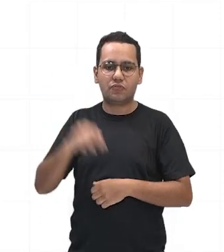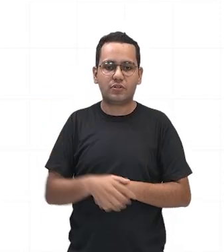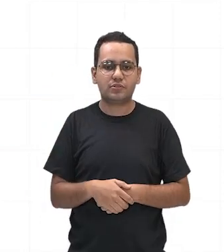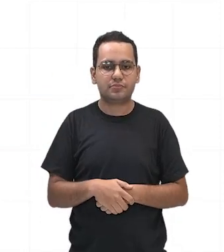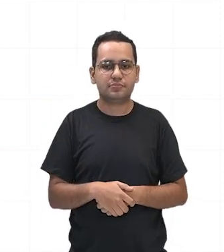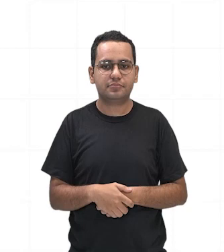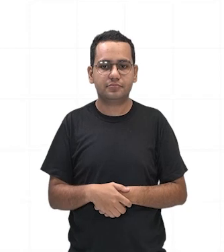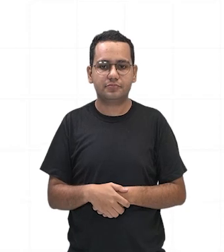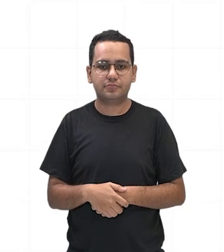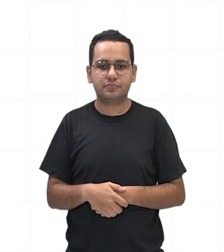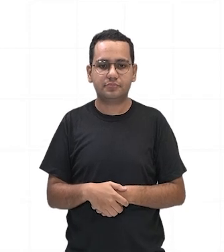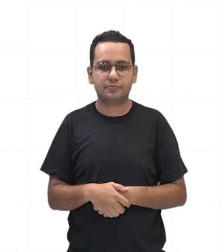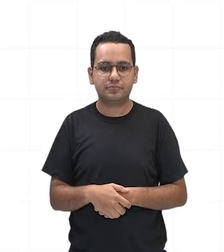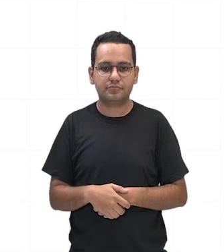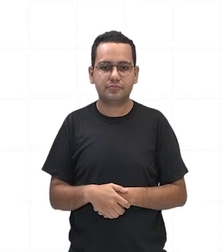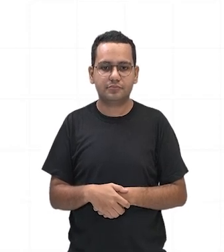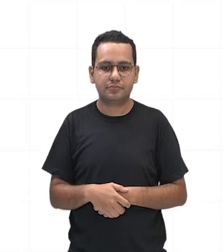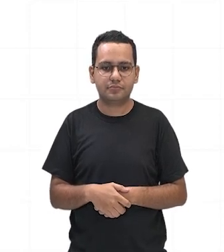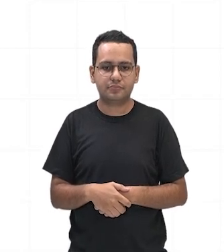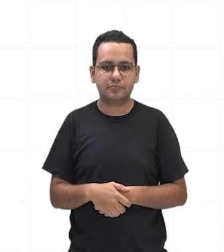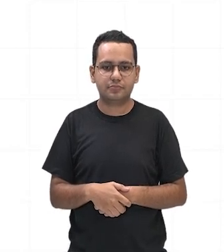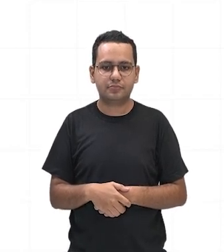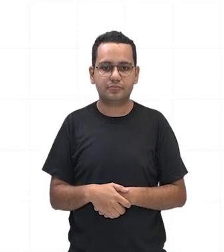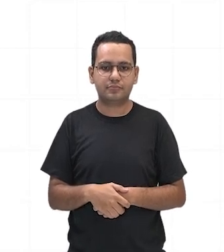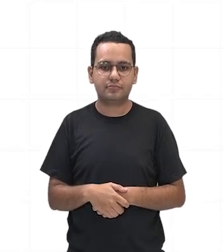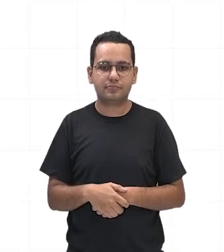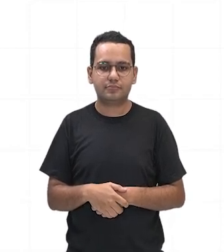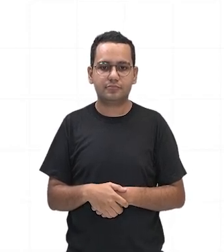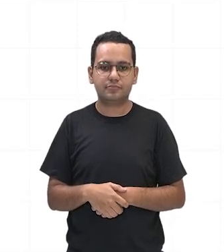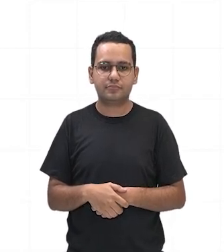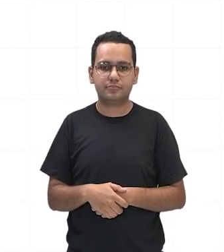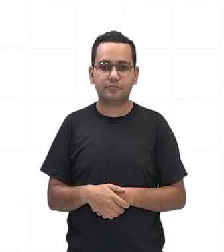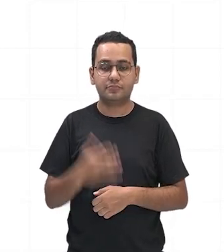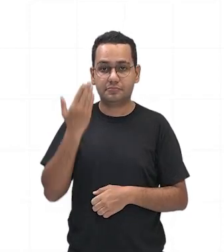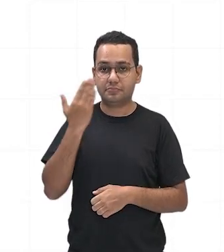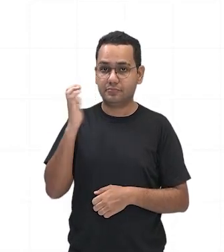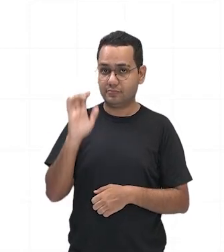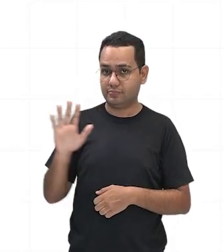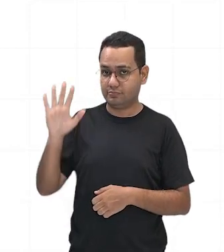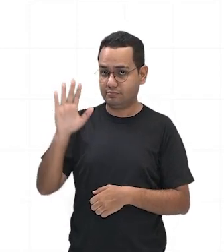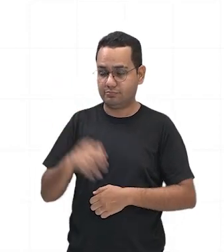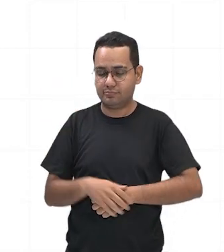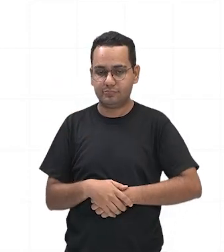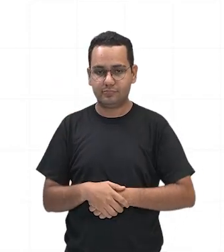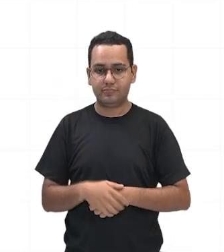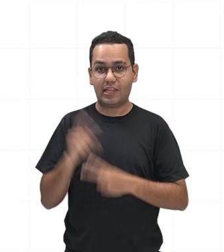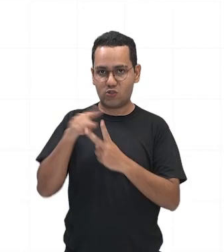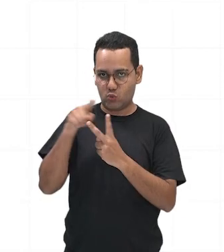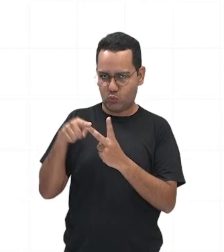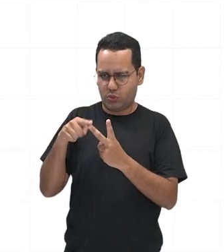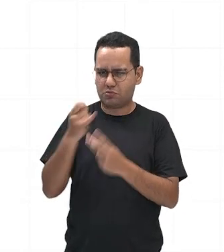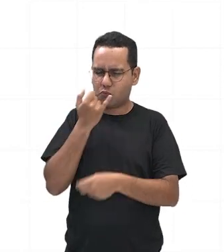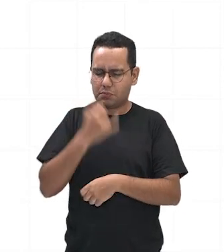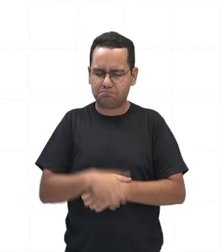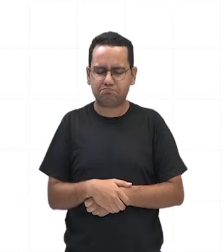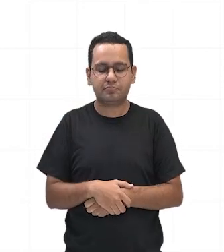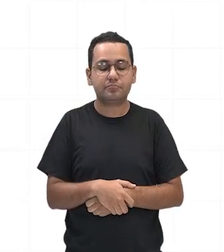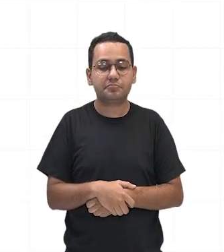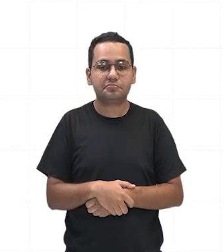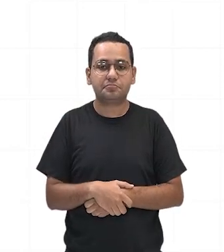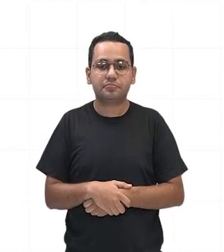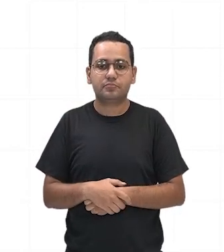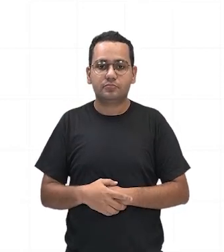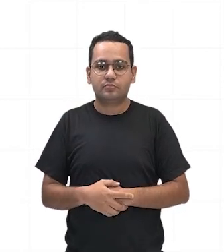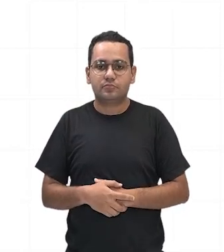espalhadas pelas cidades francesas, tá? Então elas têm, pode observar também aí na imagem o quê, né? Essa